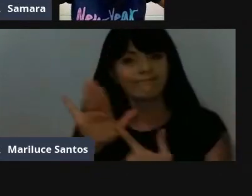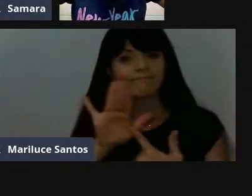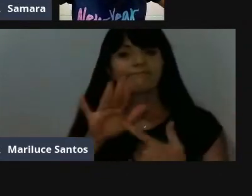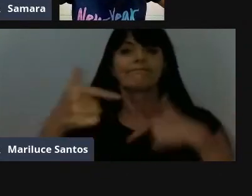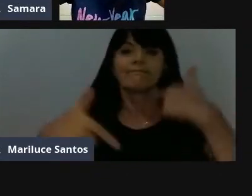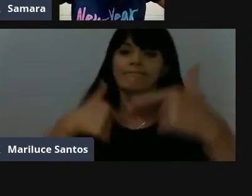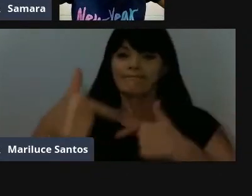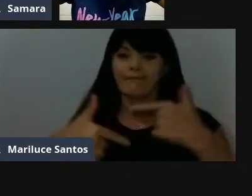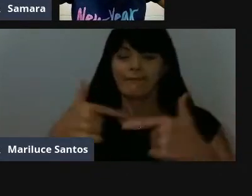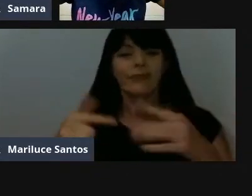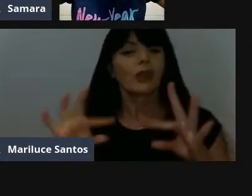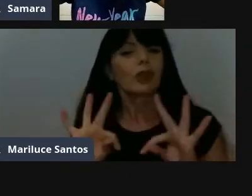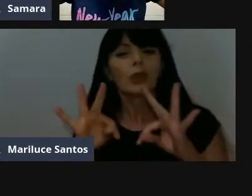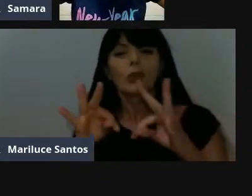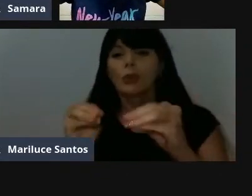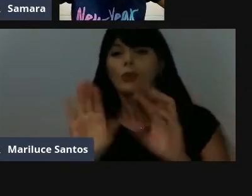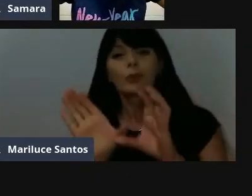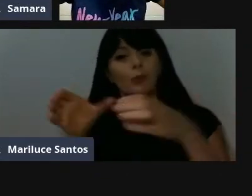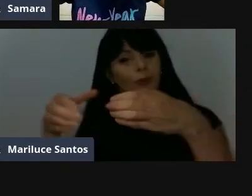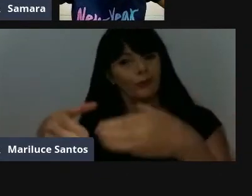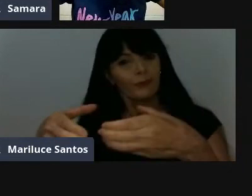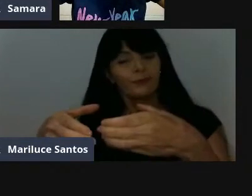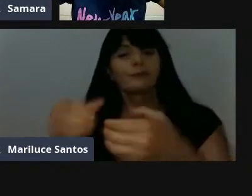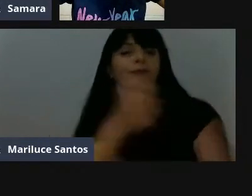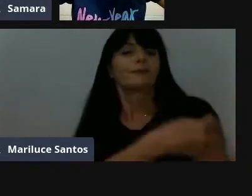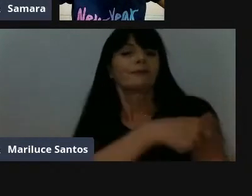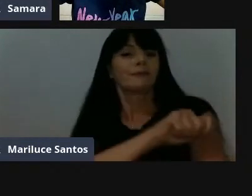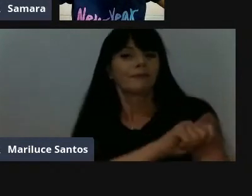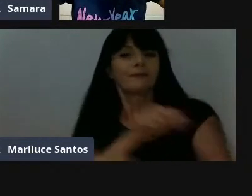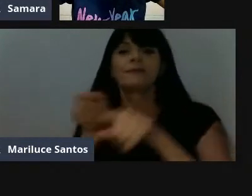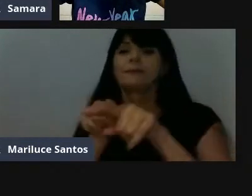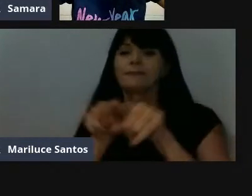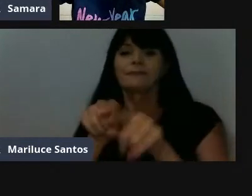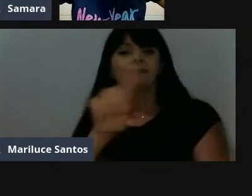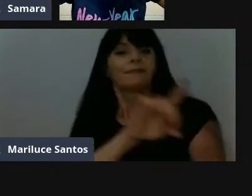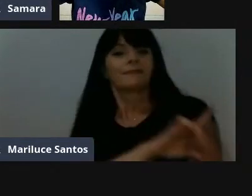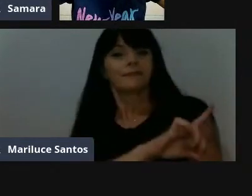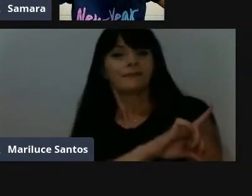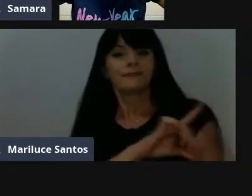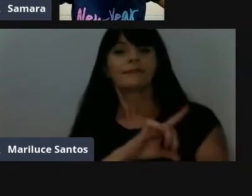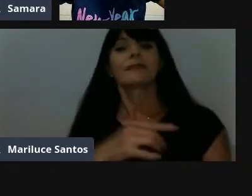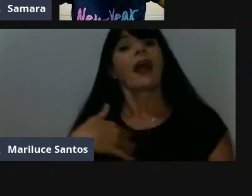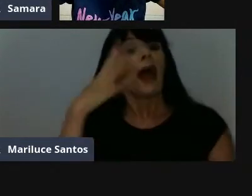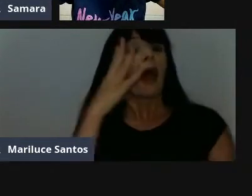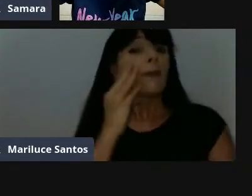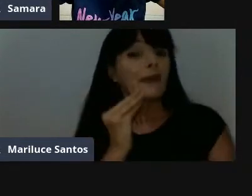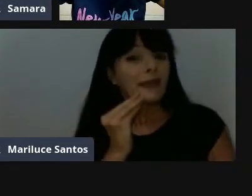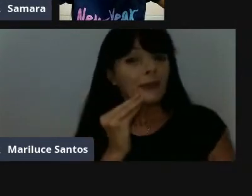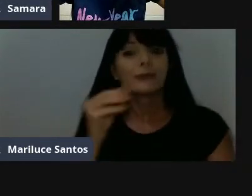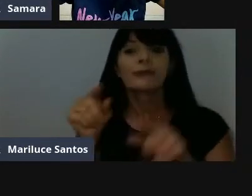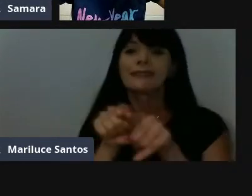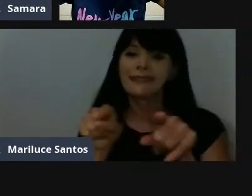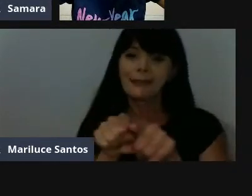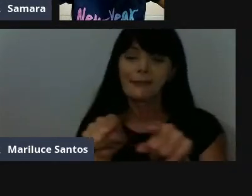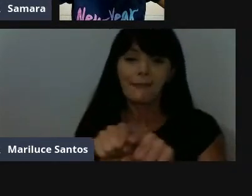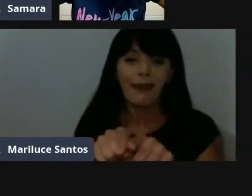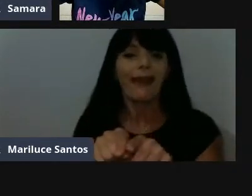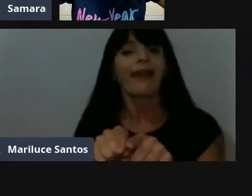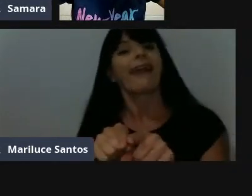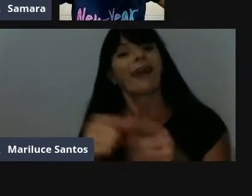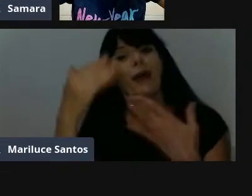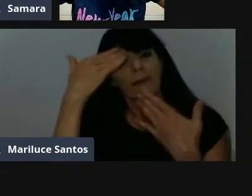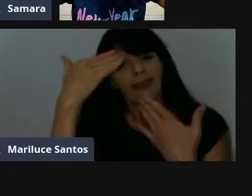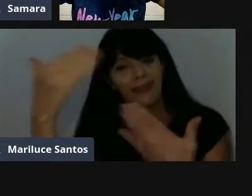Superintendência Regional de Ensino de Divinópolis. E ainda a Mari Lúcia Nunes, do Santos Diniz, nossa